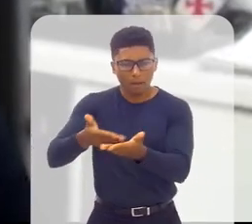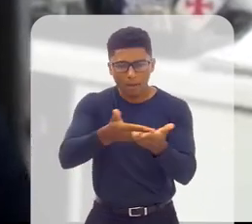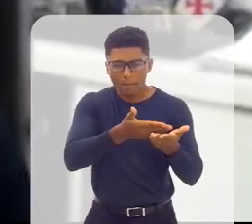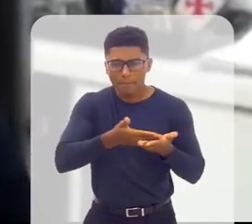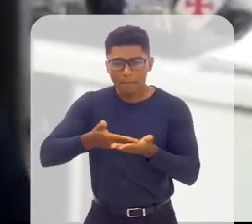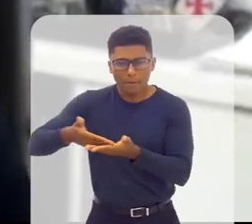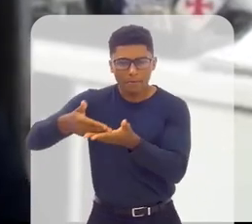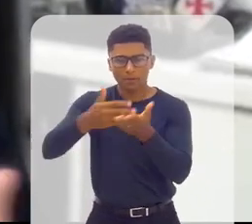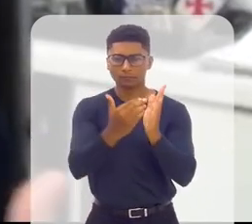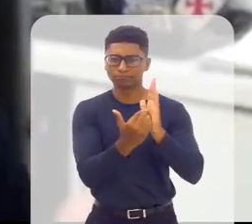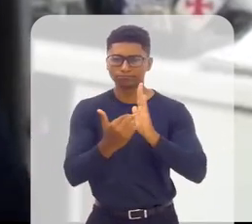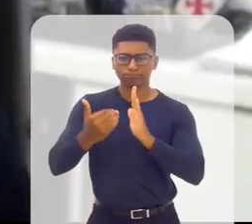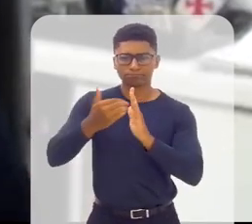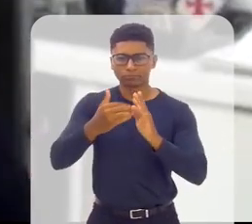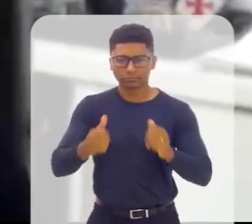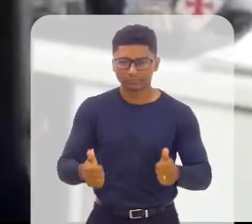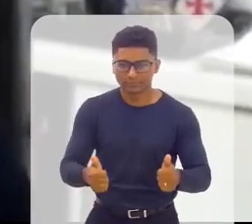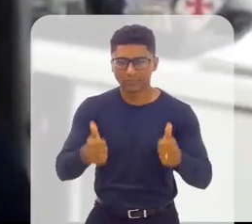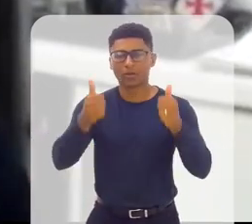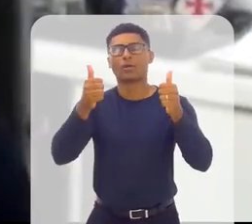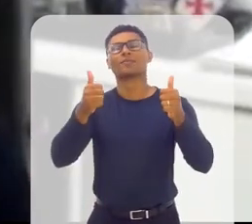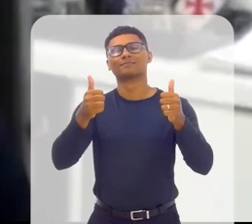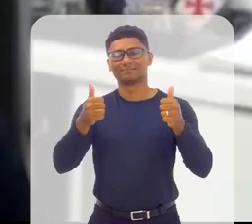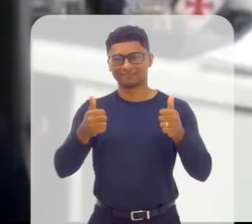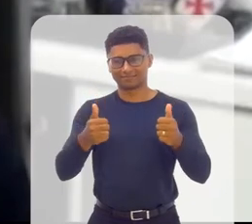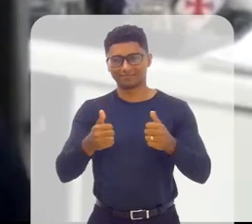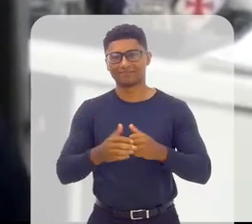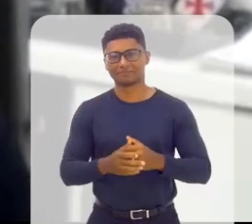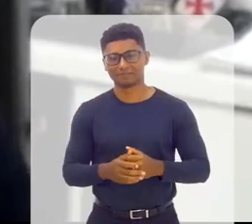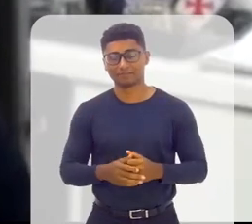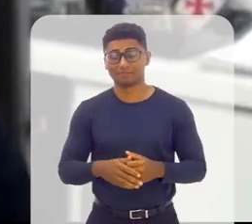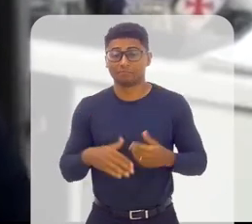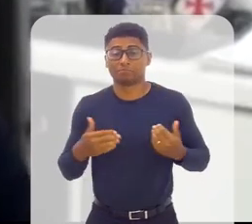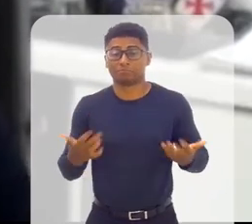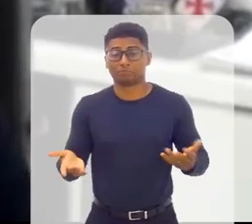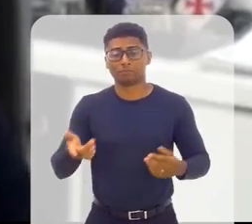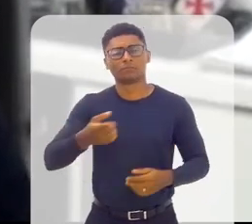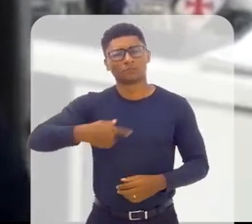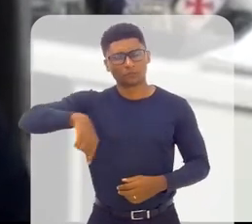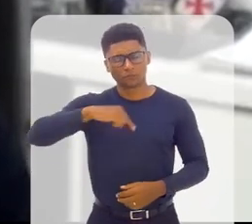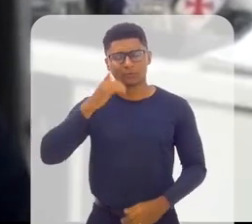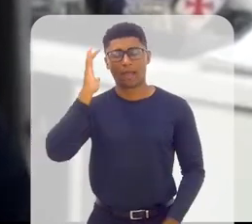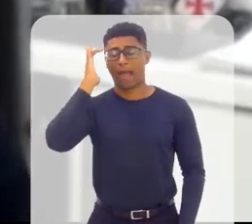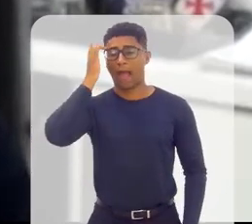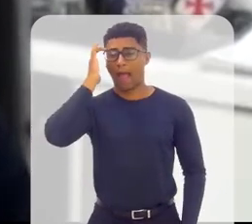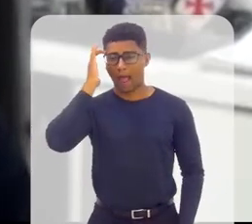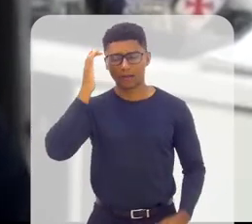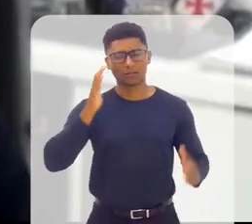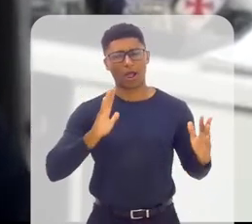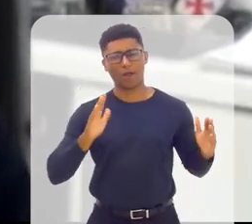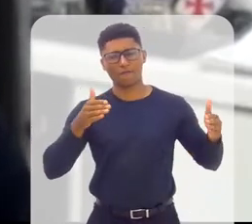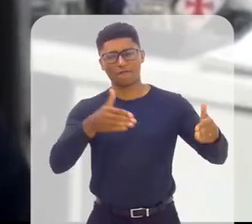seja ampliado, melhorado, otimizado. Então, a gente vê com bastante